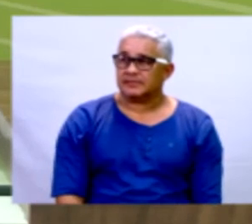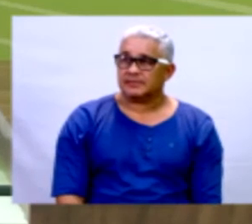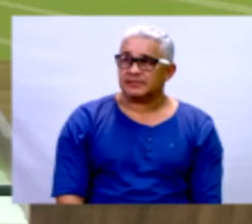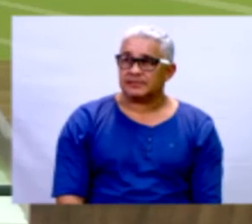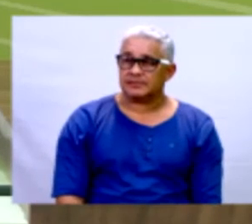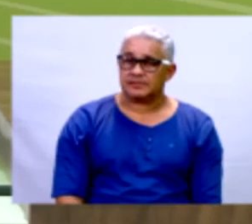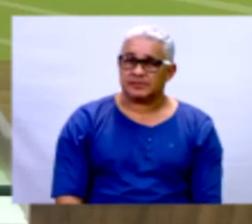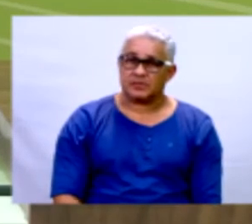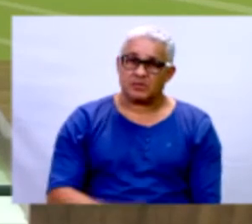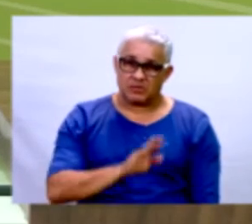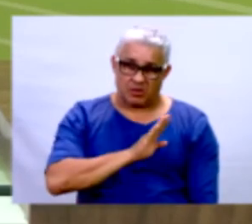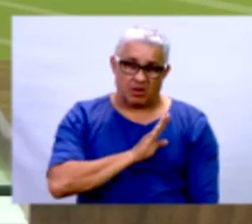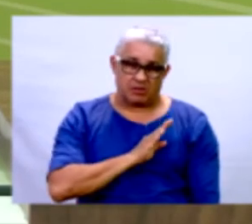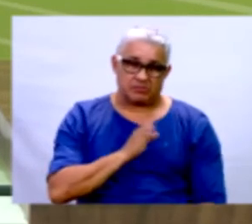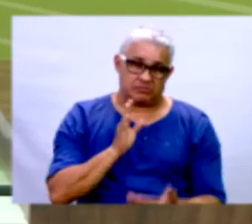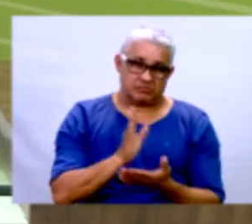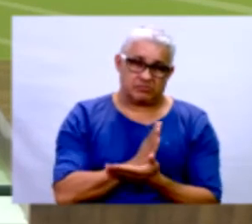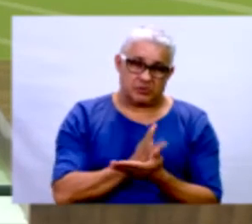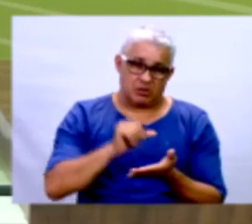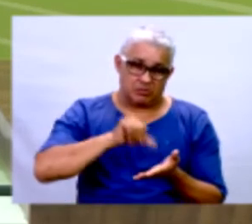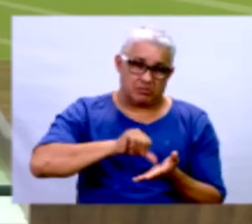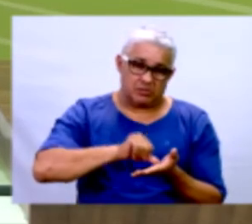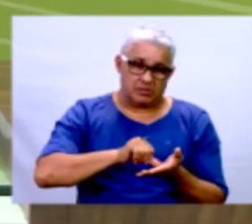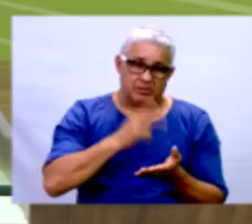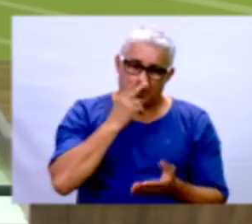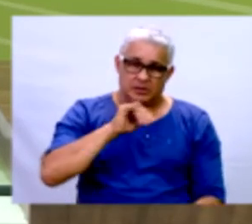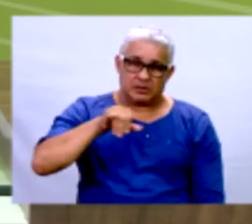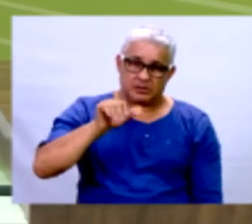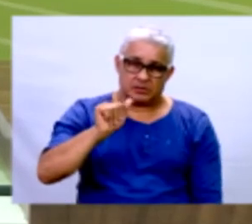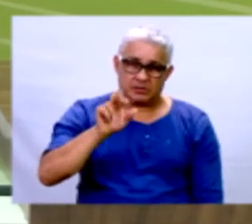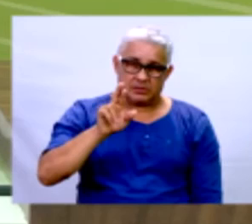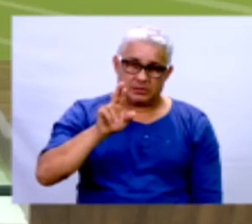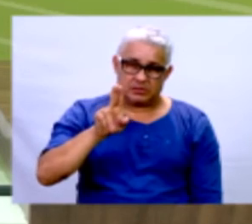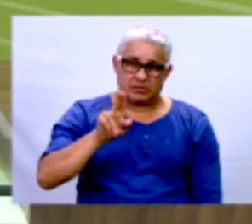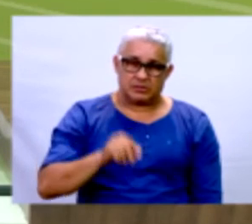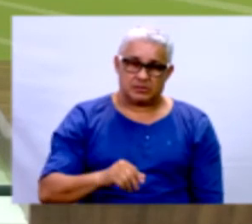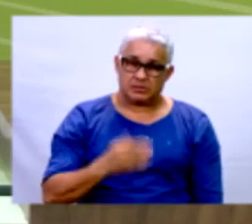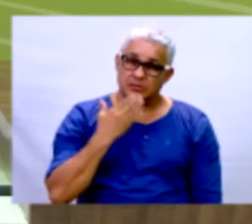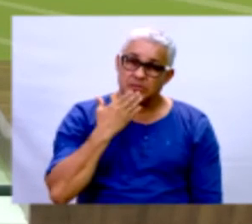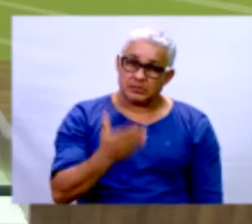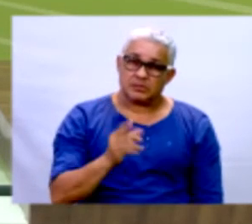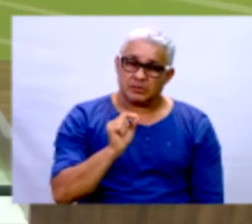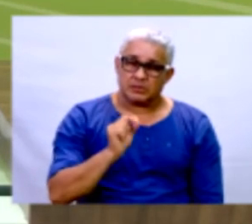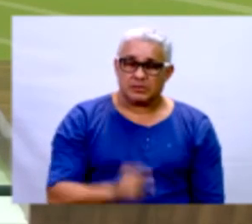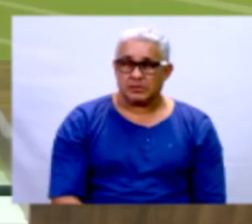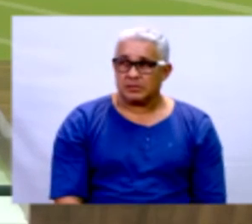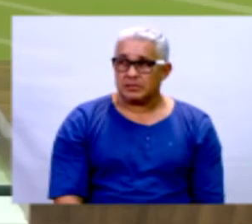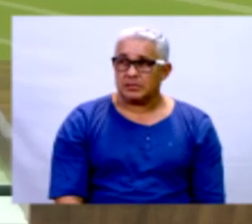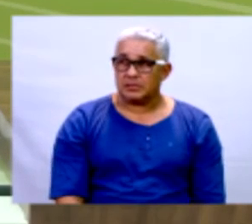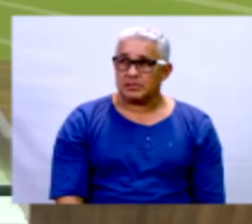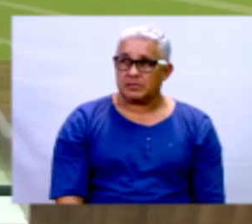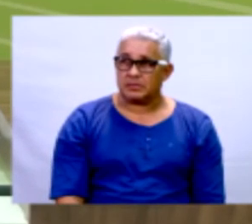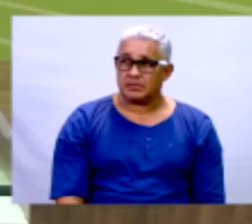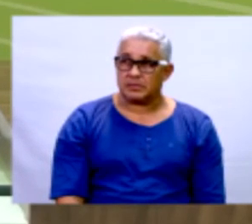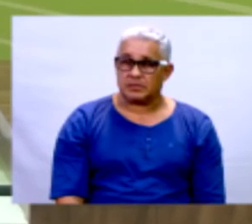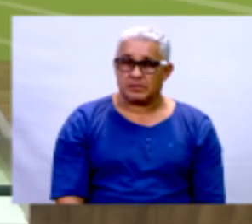os colegas de um polo, acho que o Jaru, eles solicitaram que